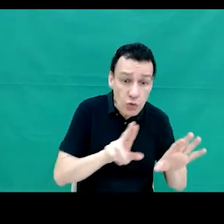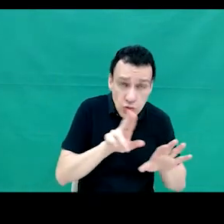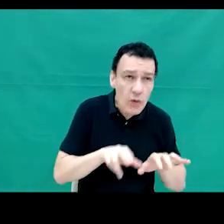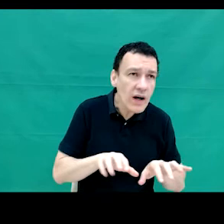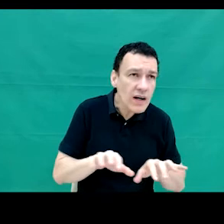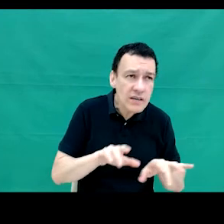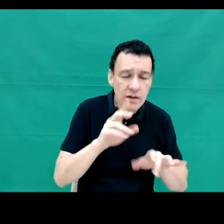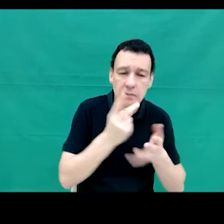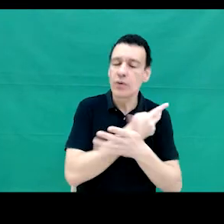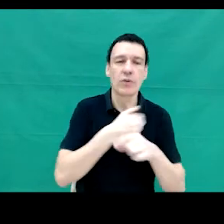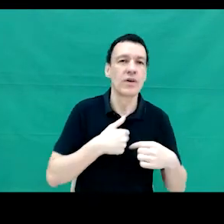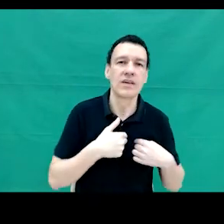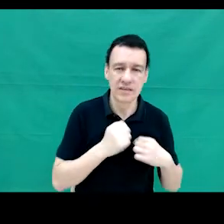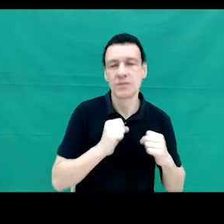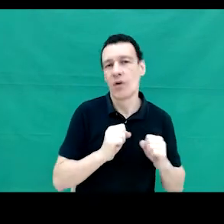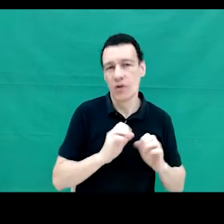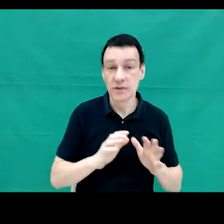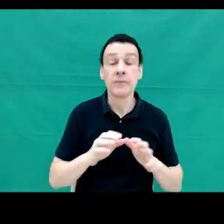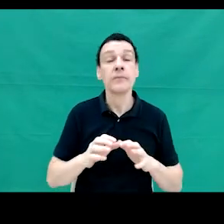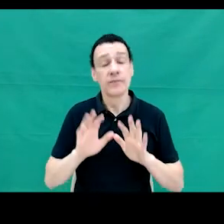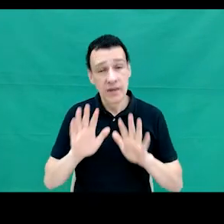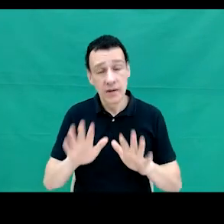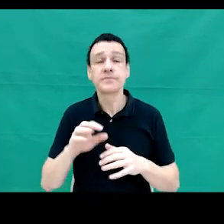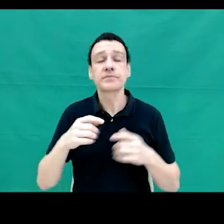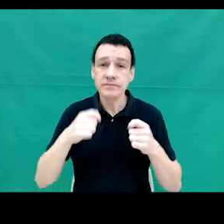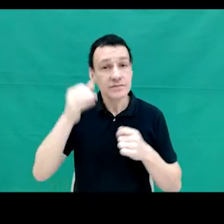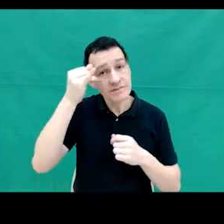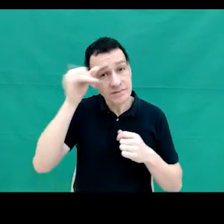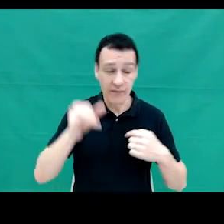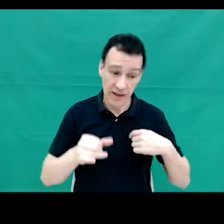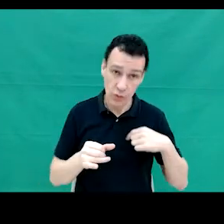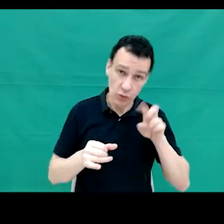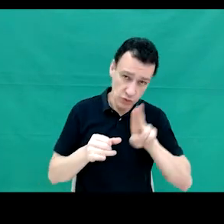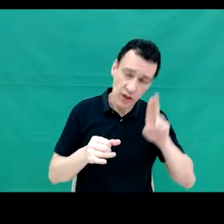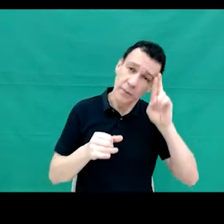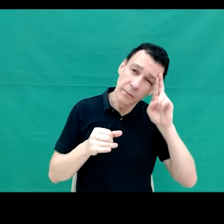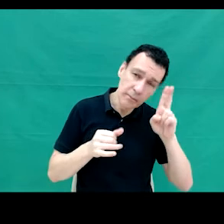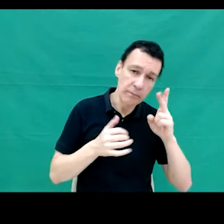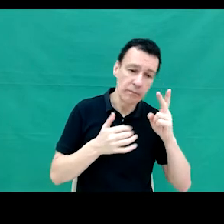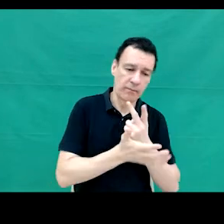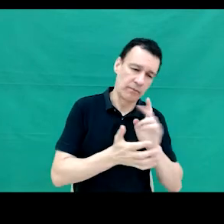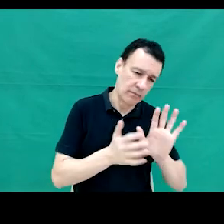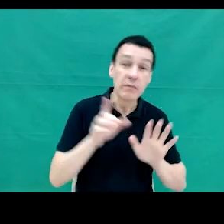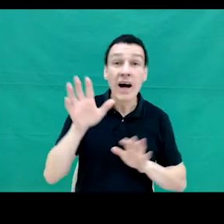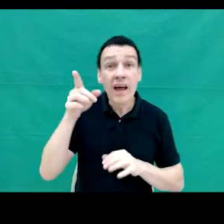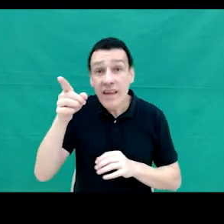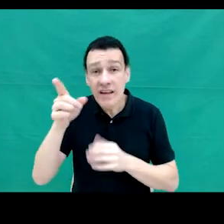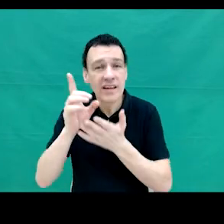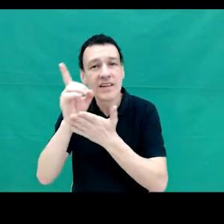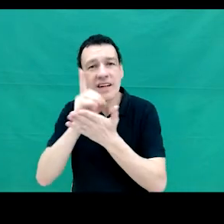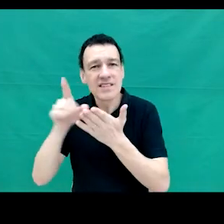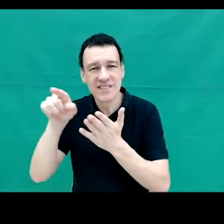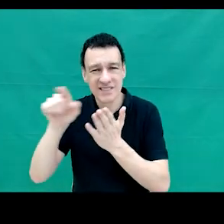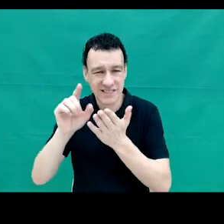sido mal informado, por ter sido mal conduzido, e a fim de que isso não gere uma frustração na